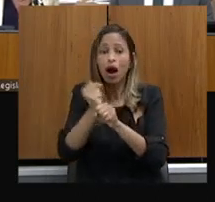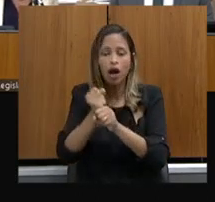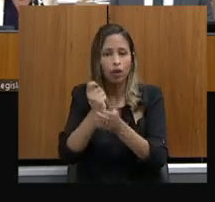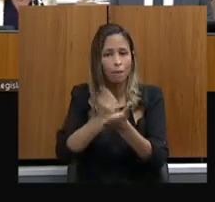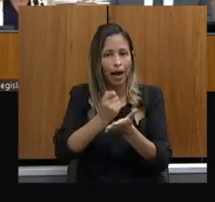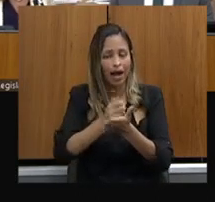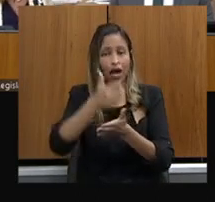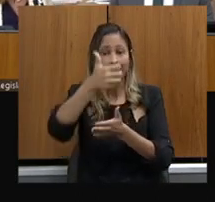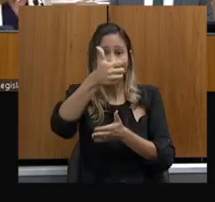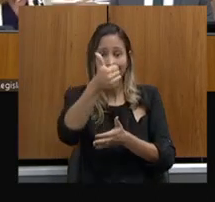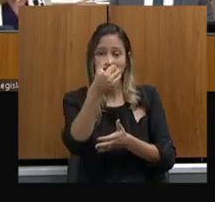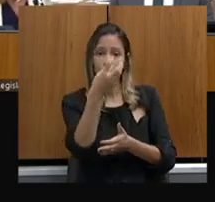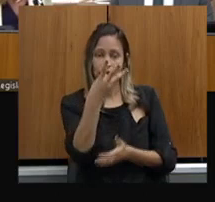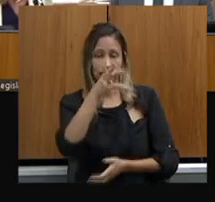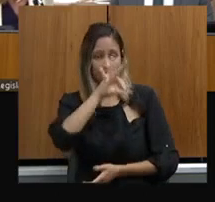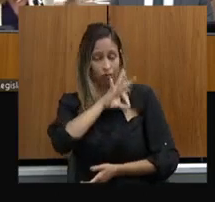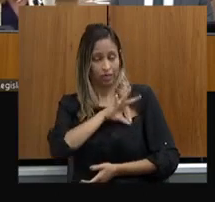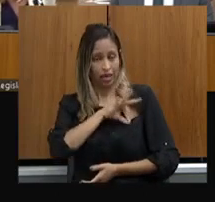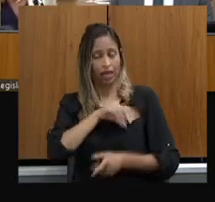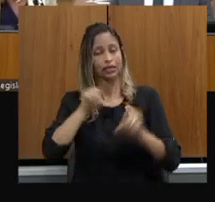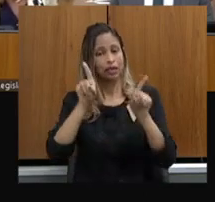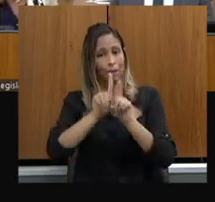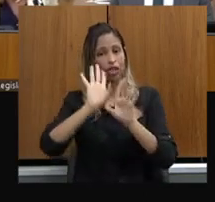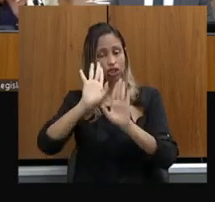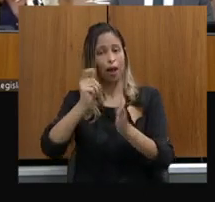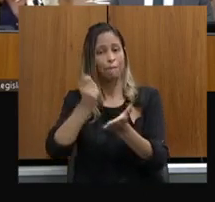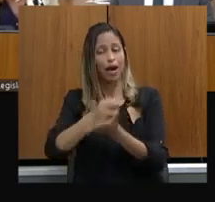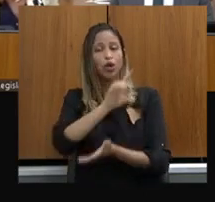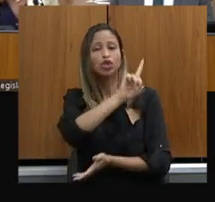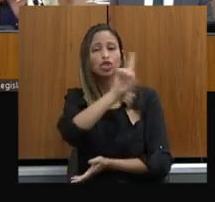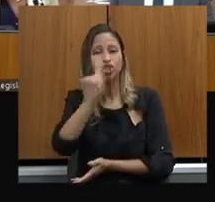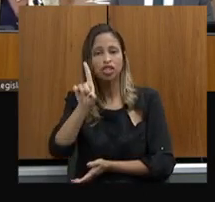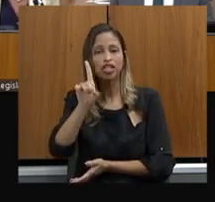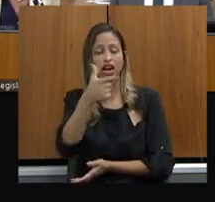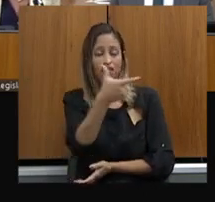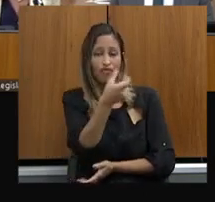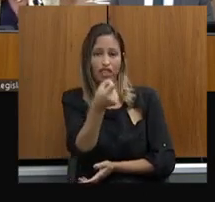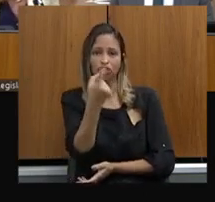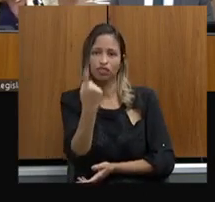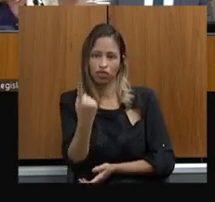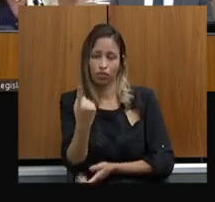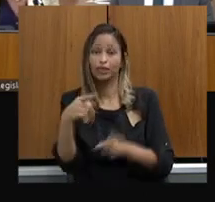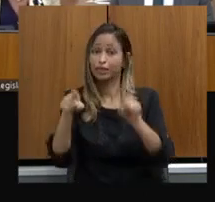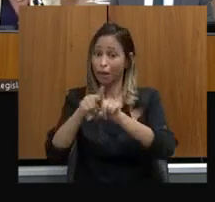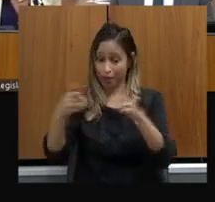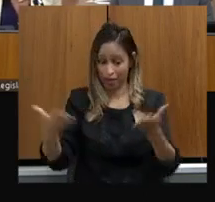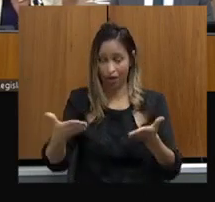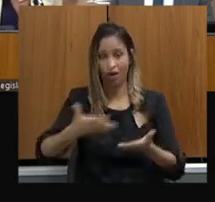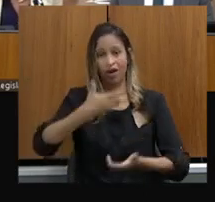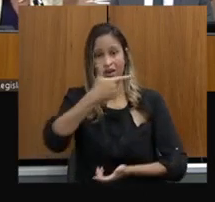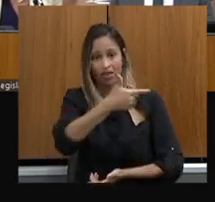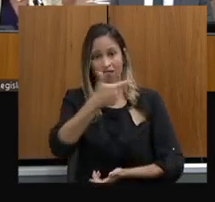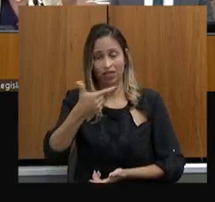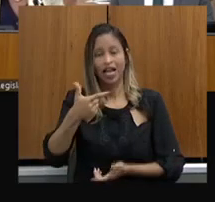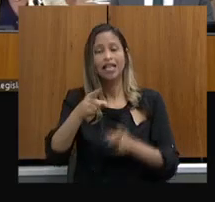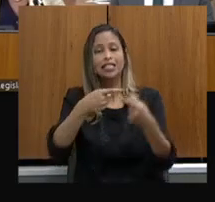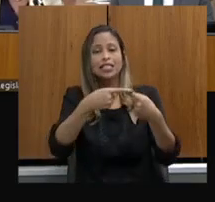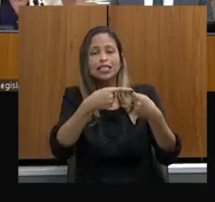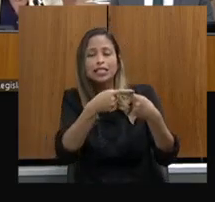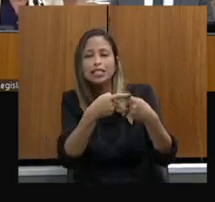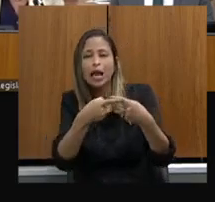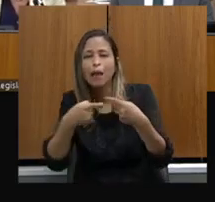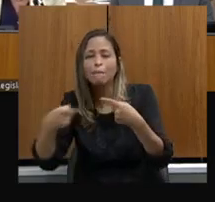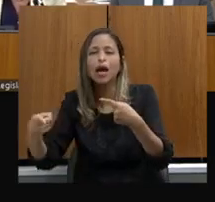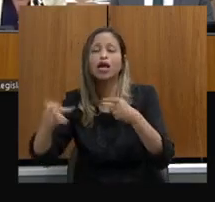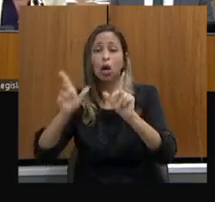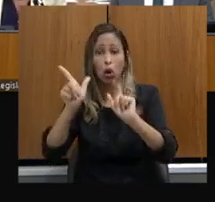13º salário também foi pago em dia no ano de 2021 e em 2022 nessa semana todos os servidores